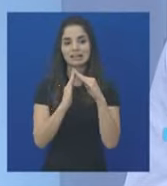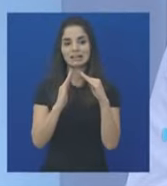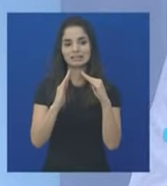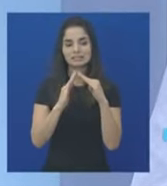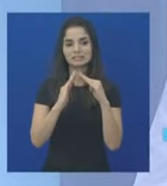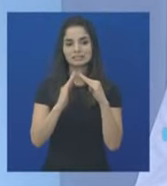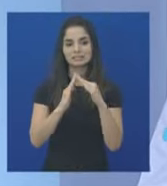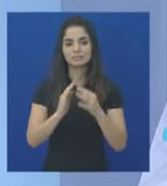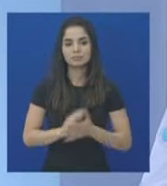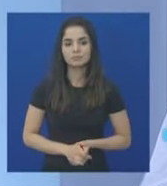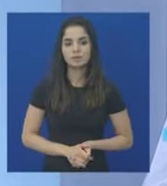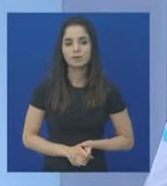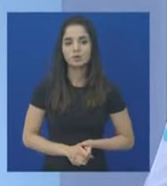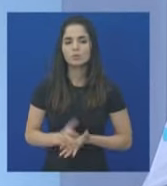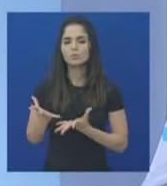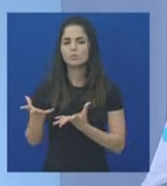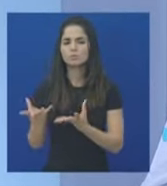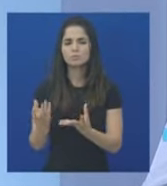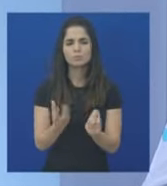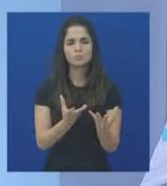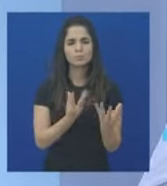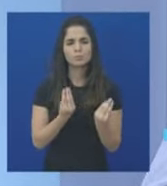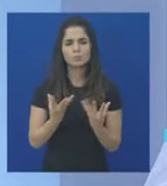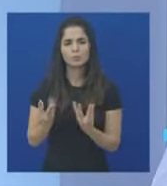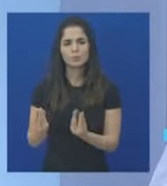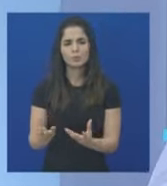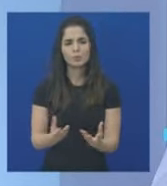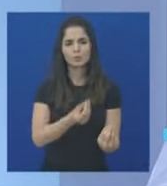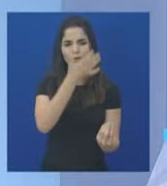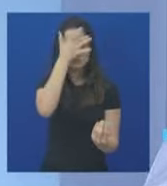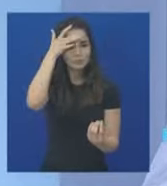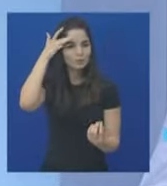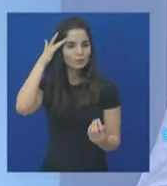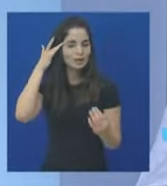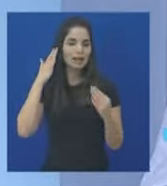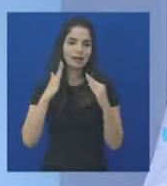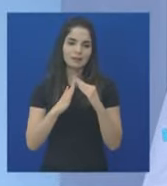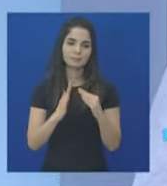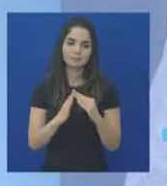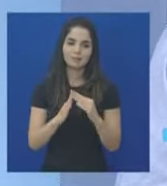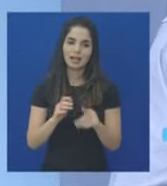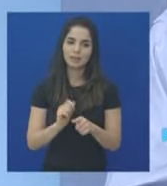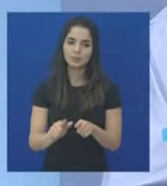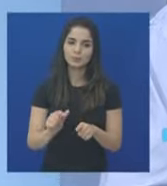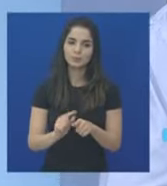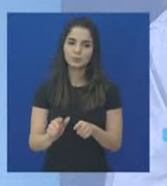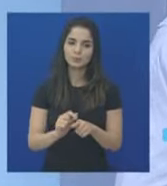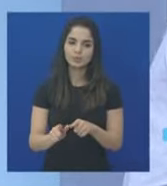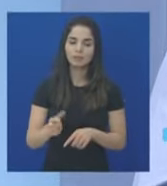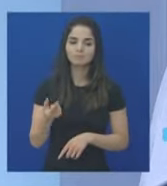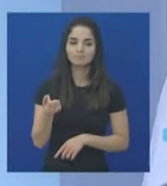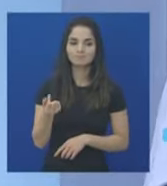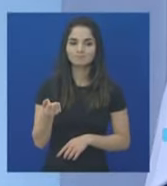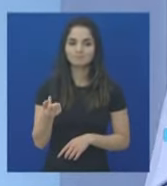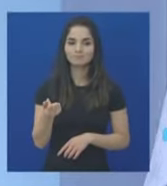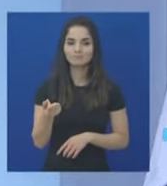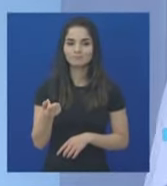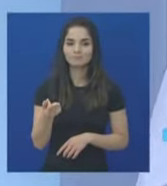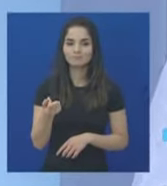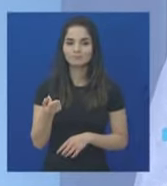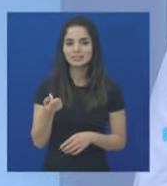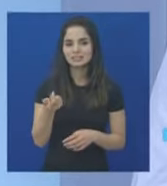O número de pessoas que moram em casa de aluguel. E o aluguel é um dinheiro que é